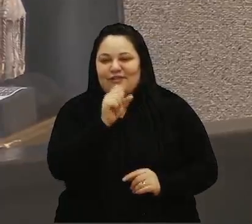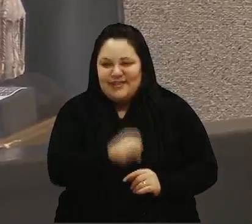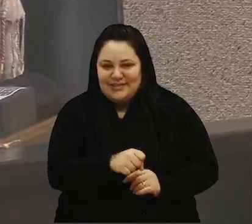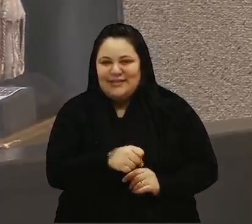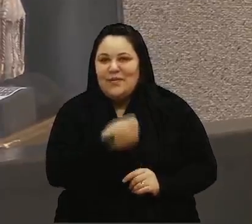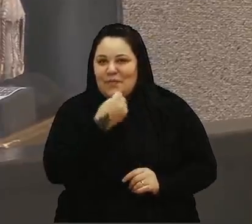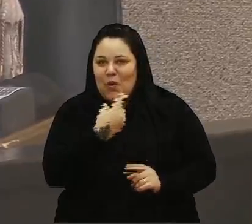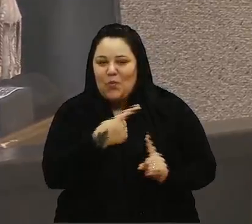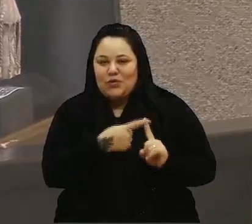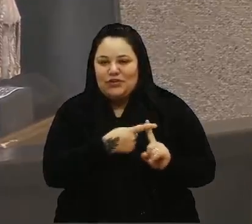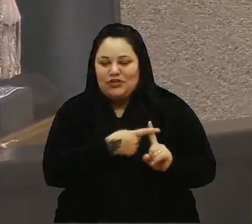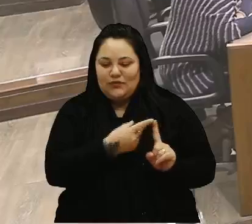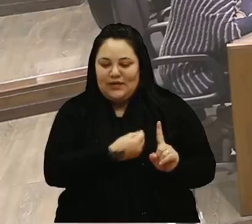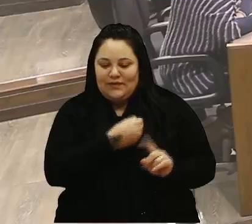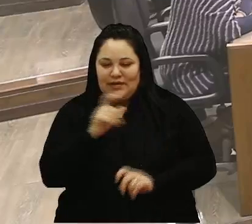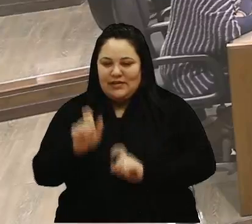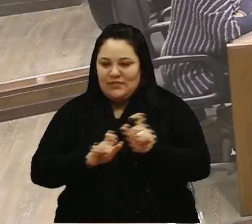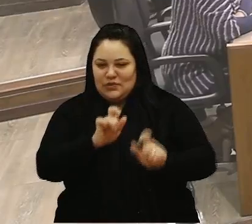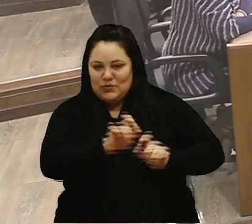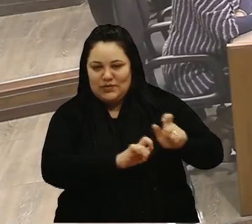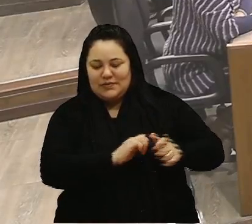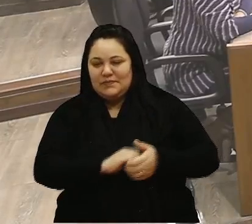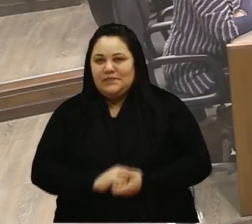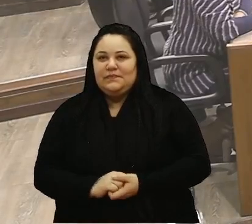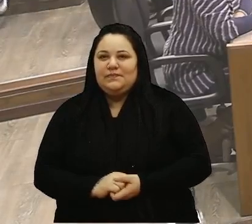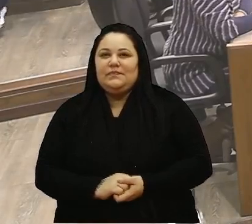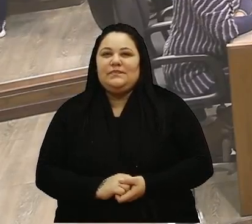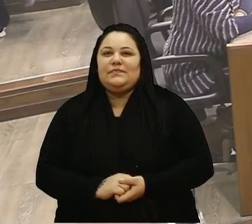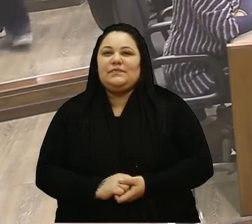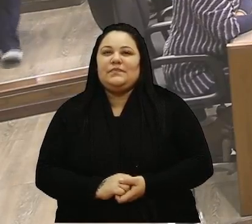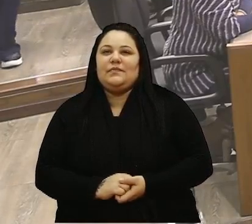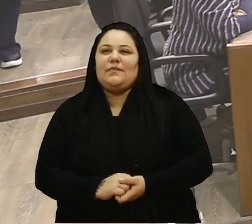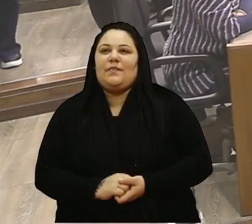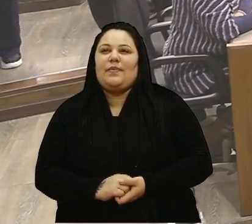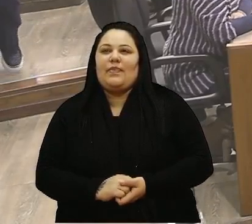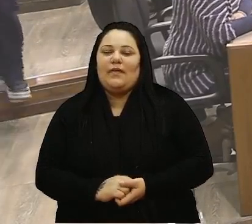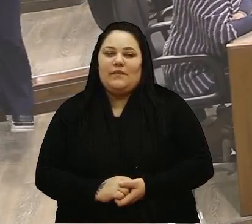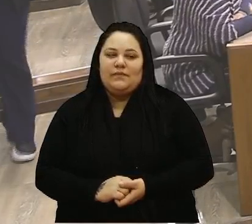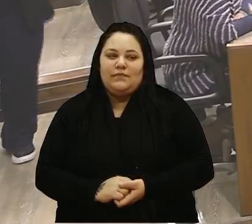pessoas. Muito obrigada. Obrigada, vereadora Daiane Mello. Encerrada a primeira discussão.